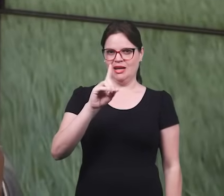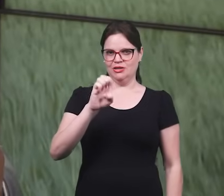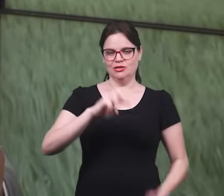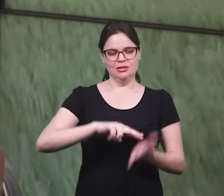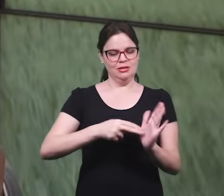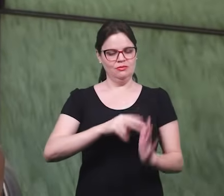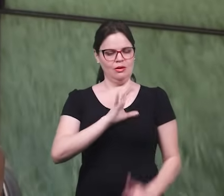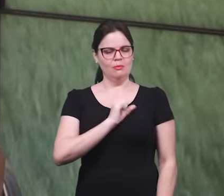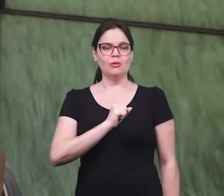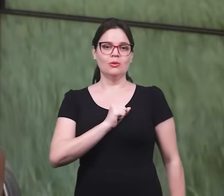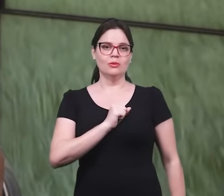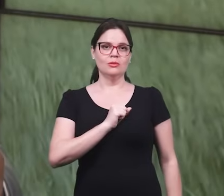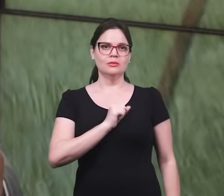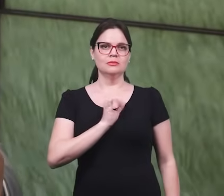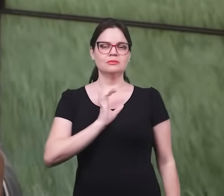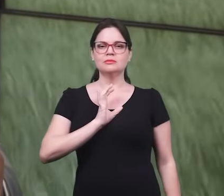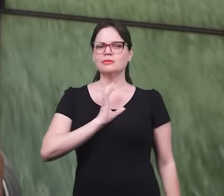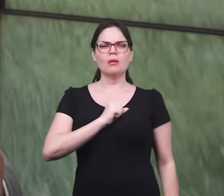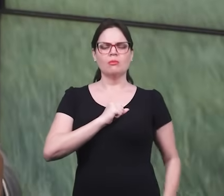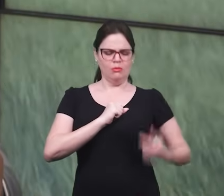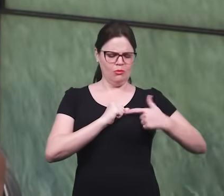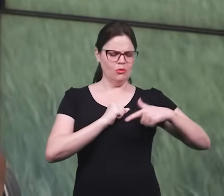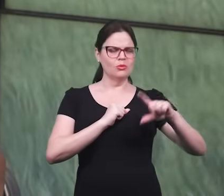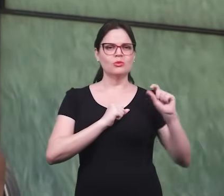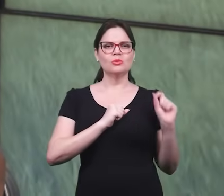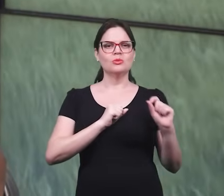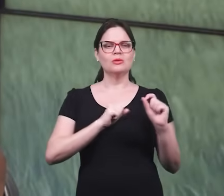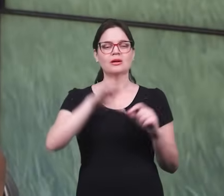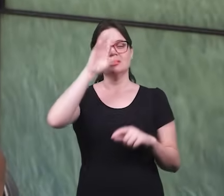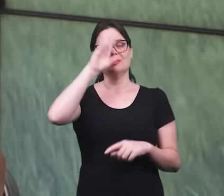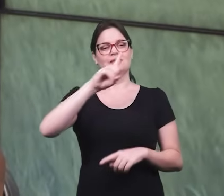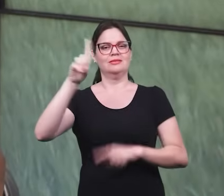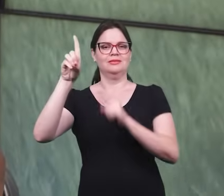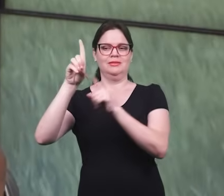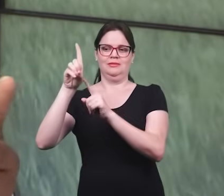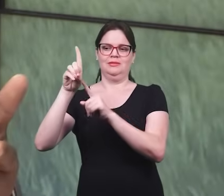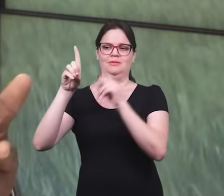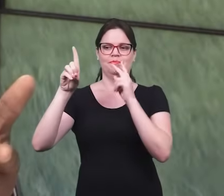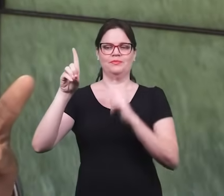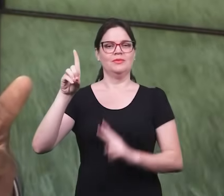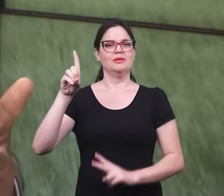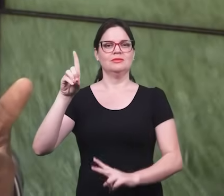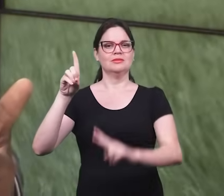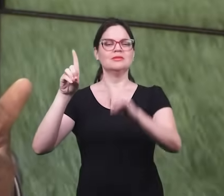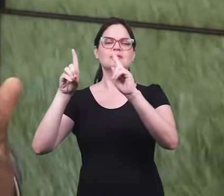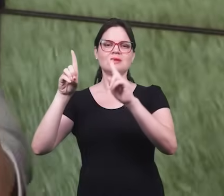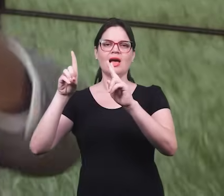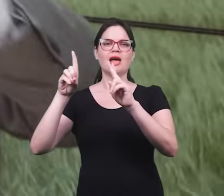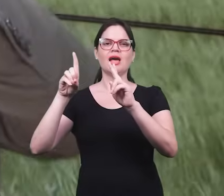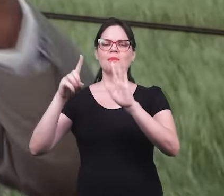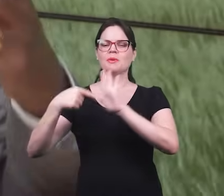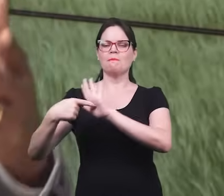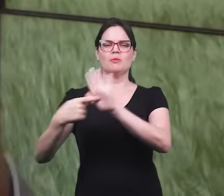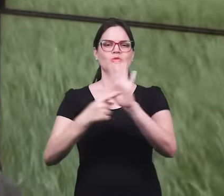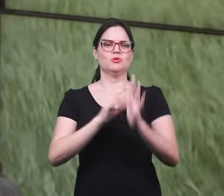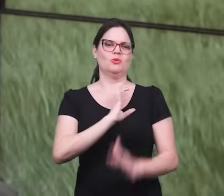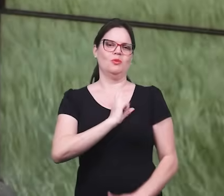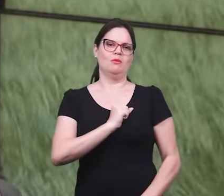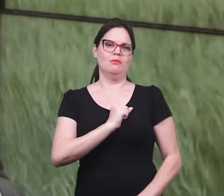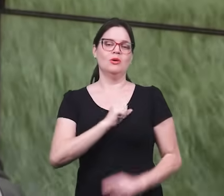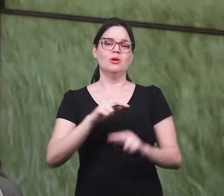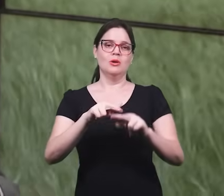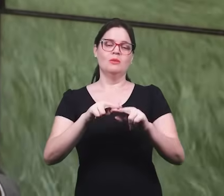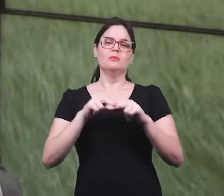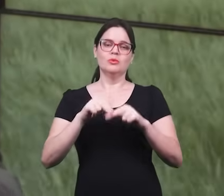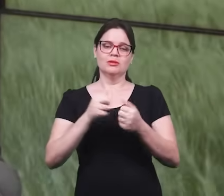que é exatamente eh aquilo que Deus eh fez Deus manifestar essa salvação a todos